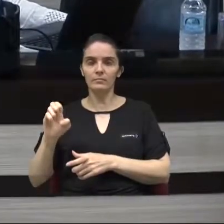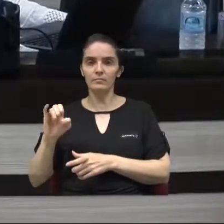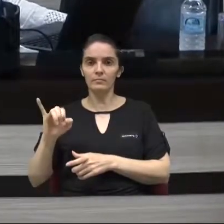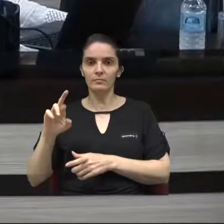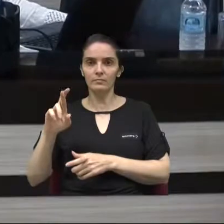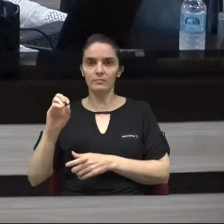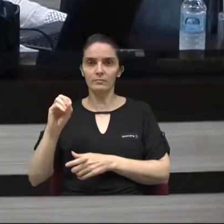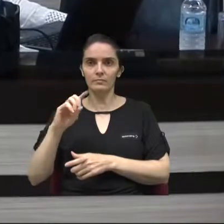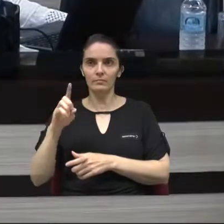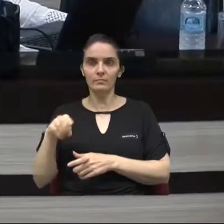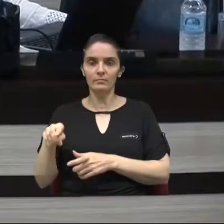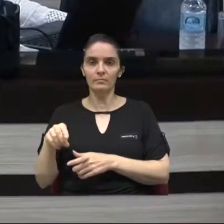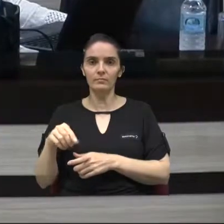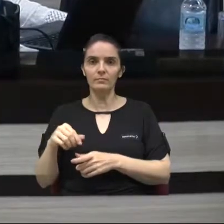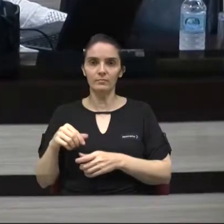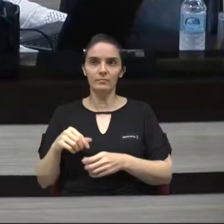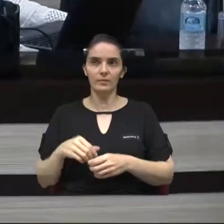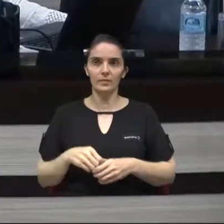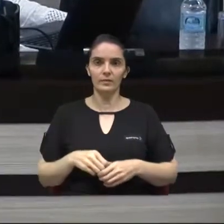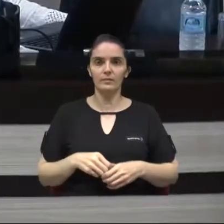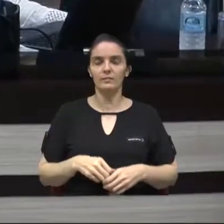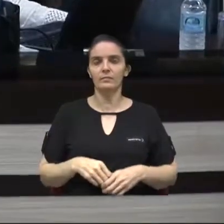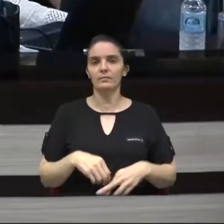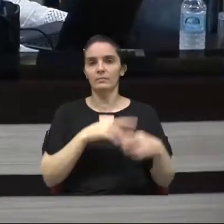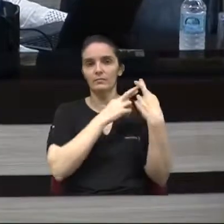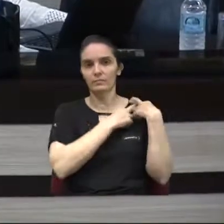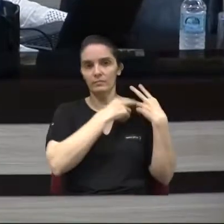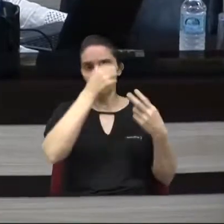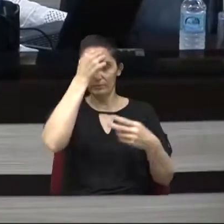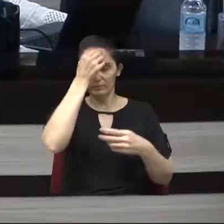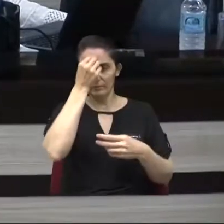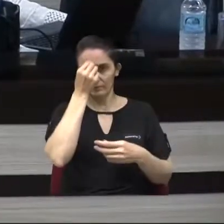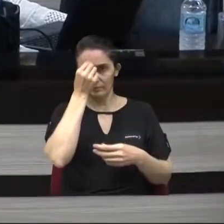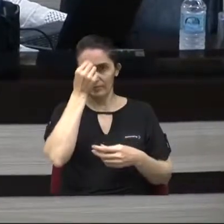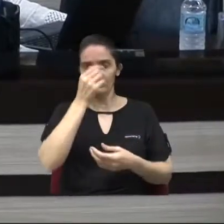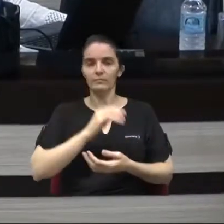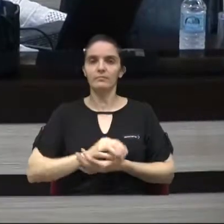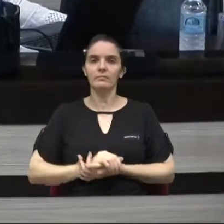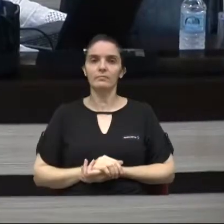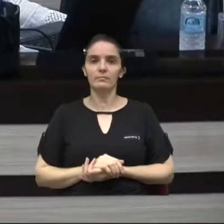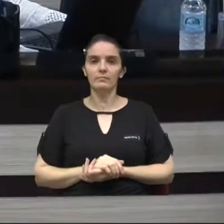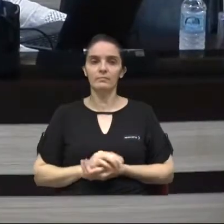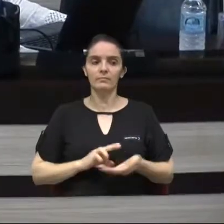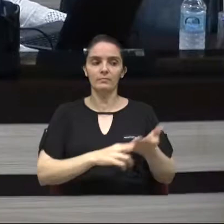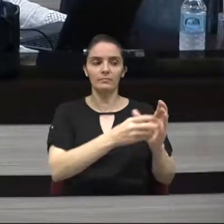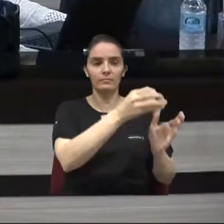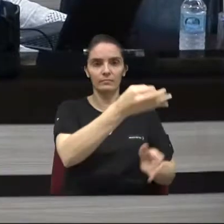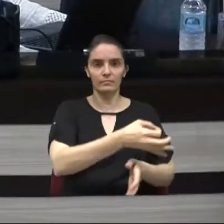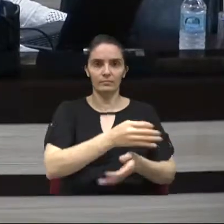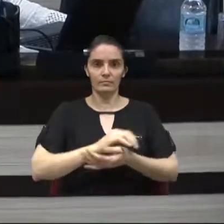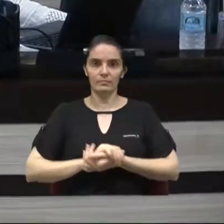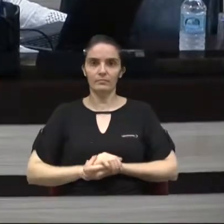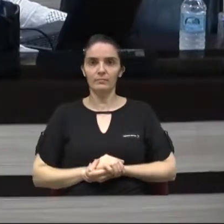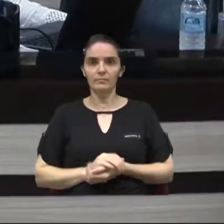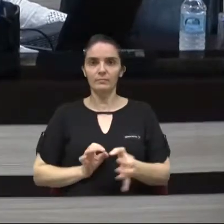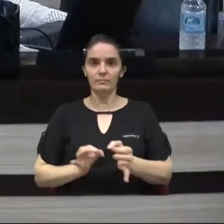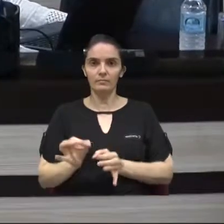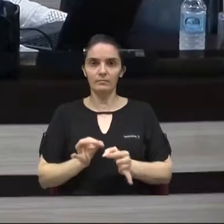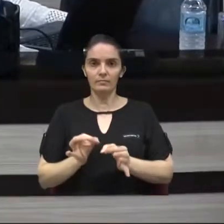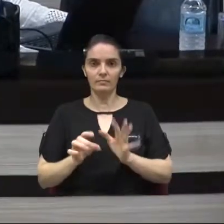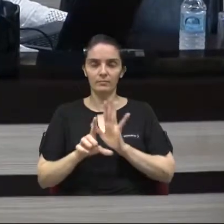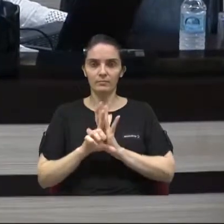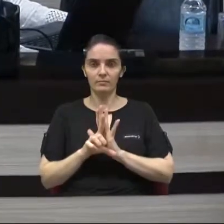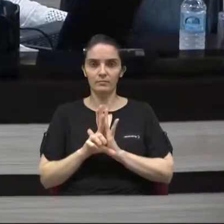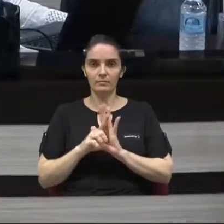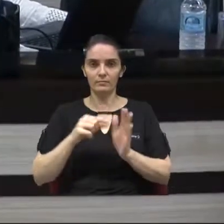Limeira. Autoria do vereador Rafael Luiz Pavarini de Camargo. Encaminhe-se às comissões competentes. Projeto de